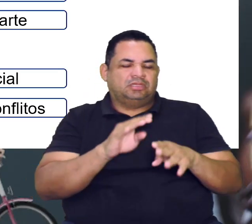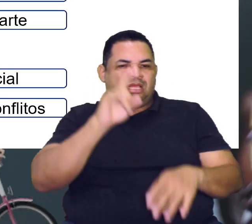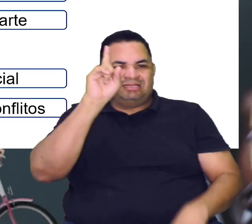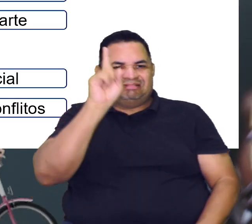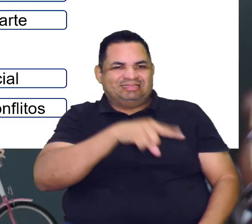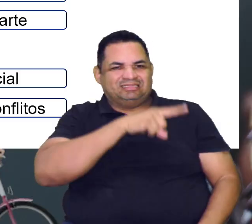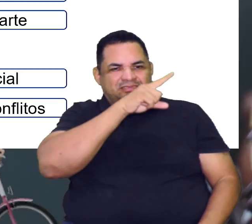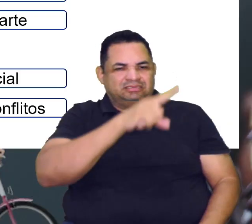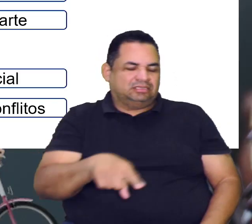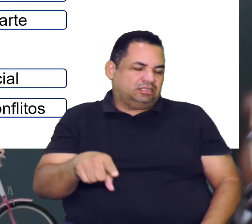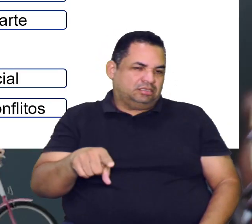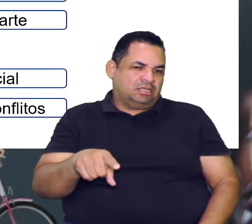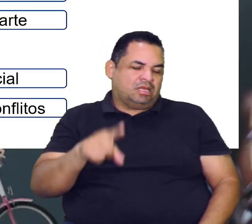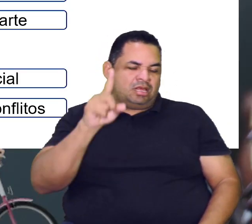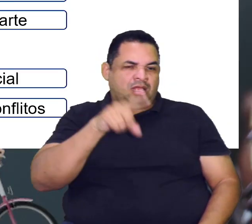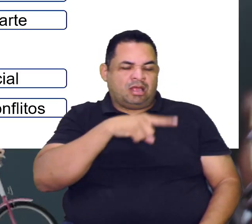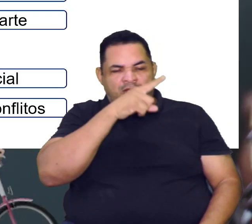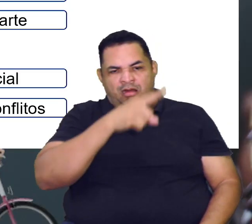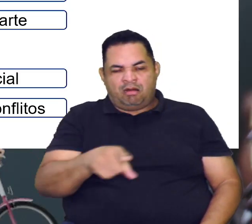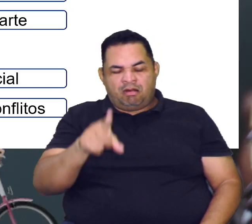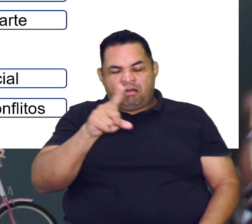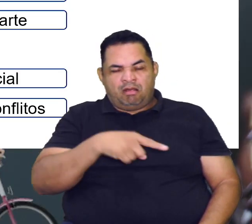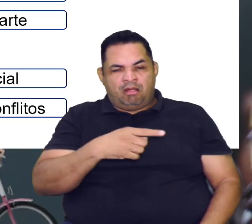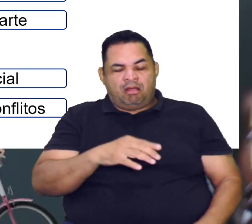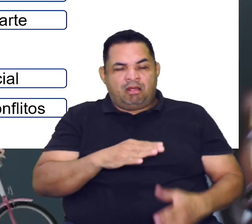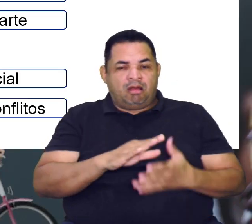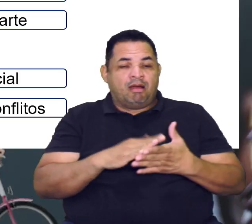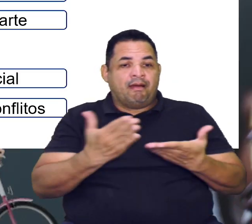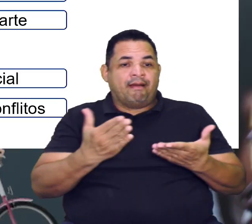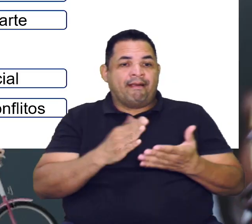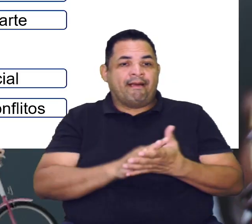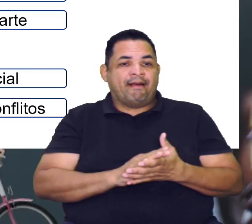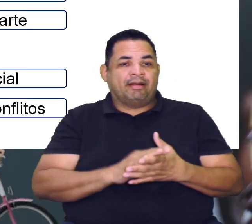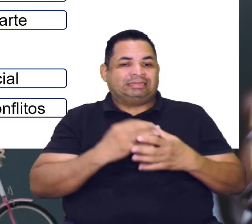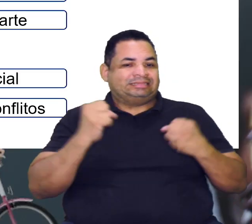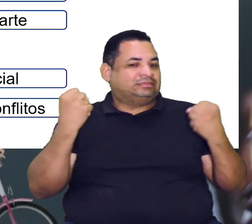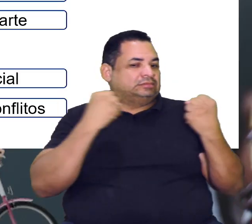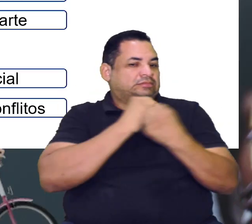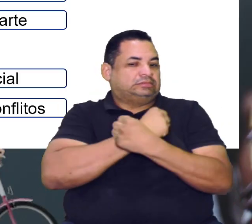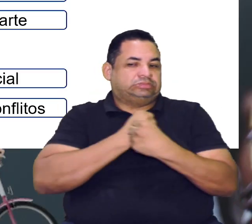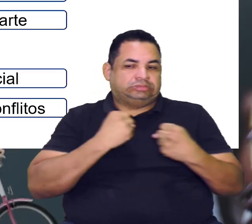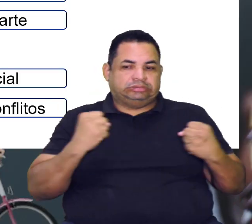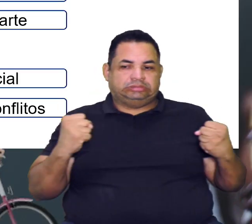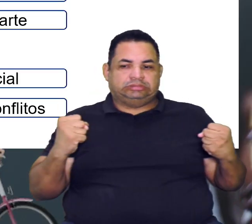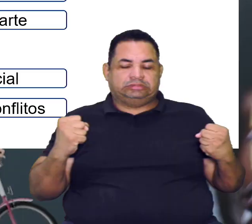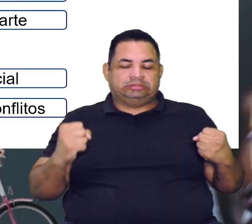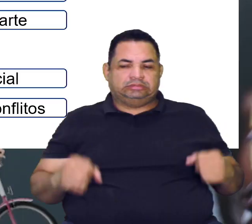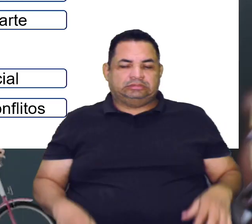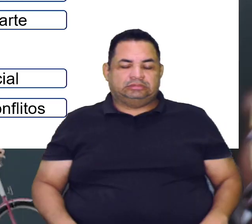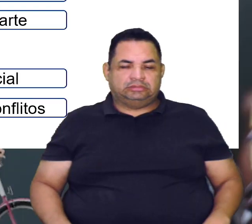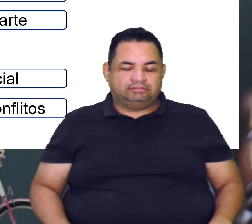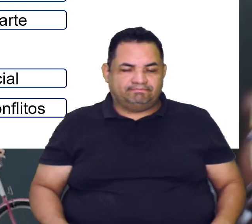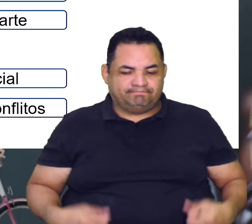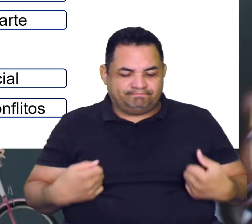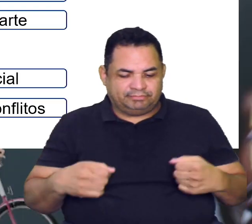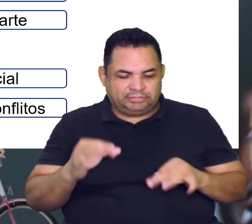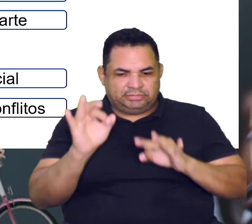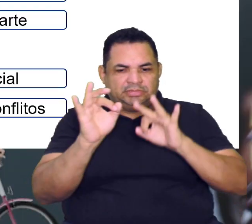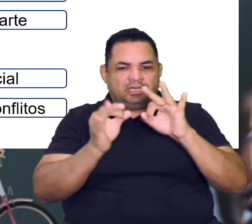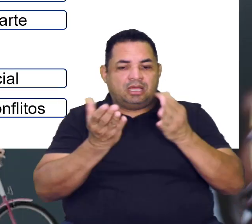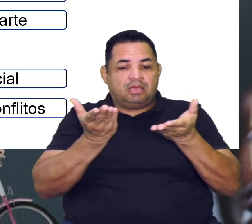palavra da vez, quando a gente fala dos pontos negativos, é a palavra estresse. Então, se a gente não souber